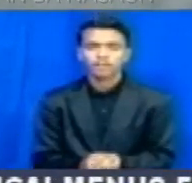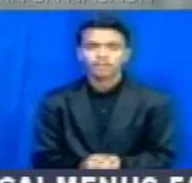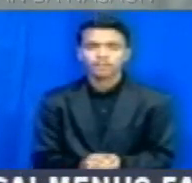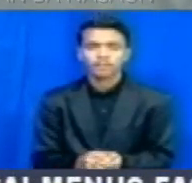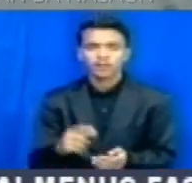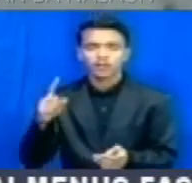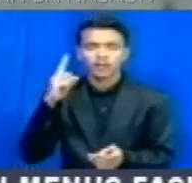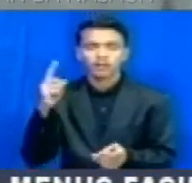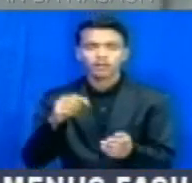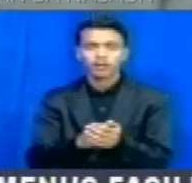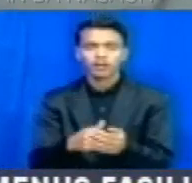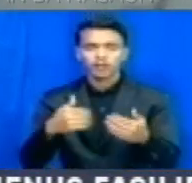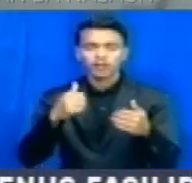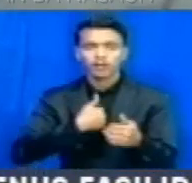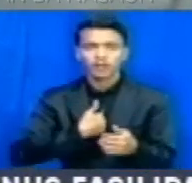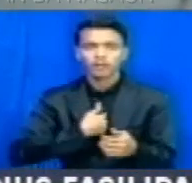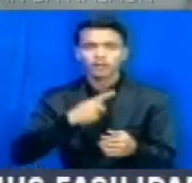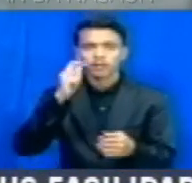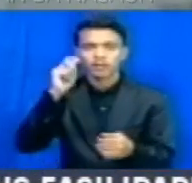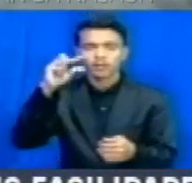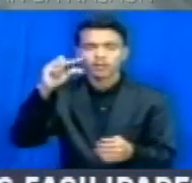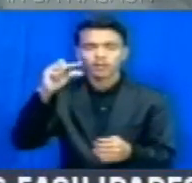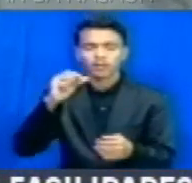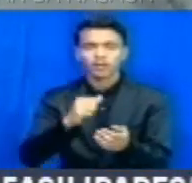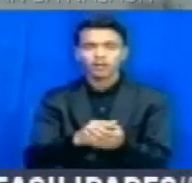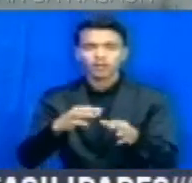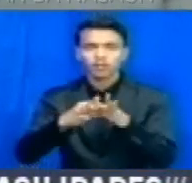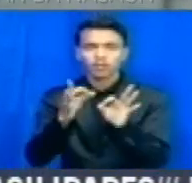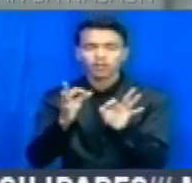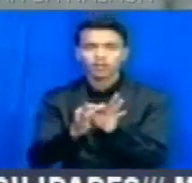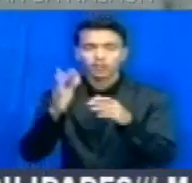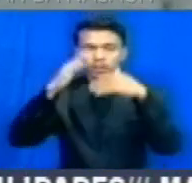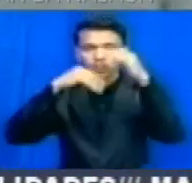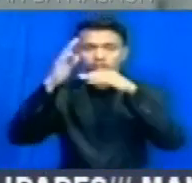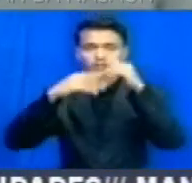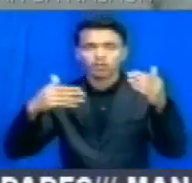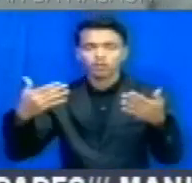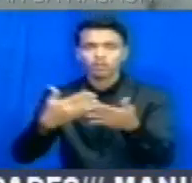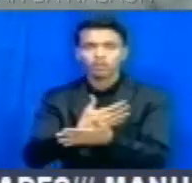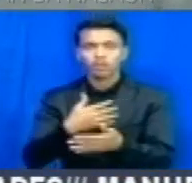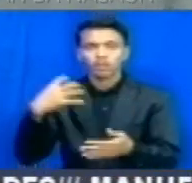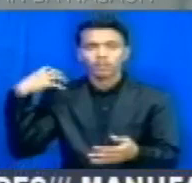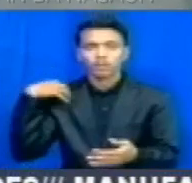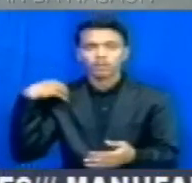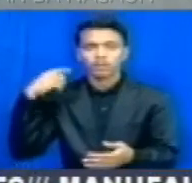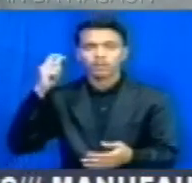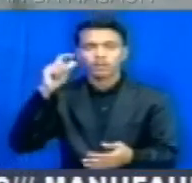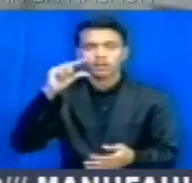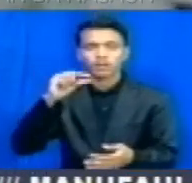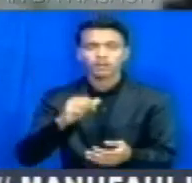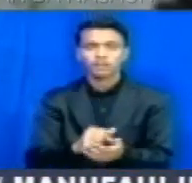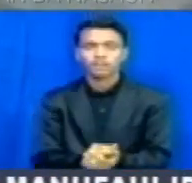Timor Gap o ni na nara maka atu hal rehabilitasaun hal konstruksaun pung ia ba ia Timor Gap ni operational base dari Betan